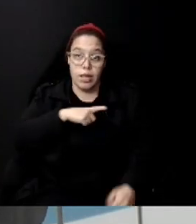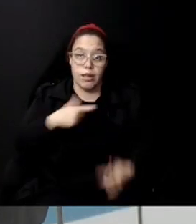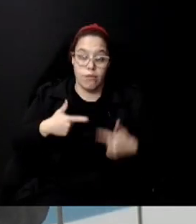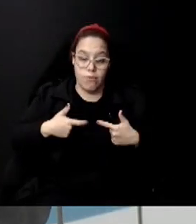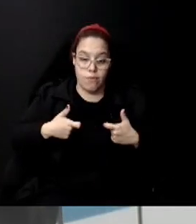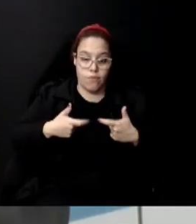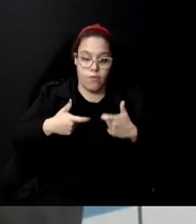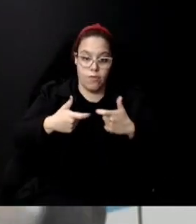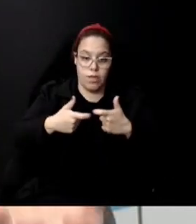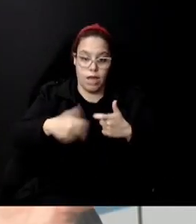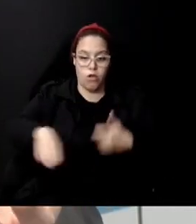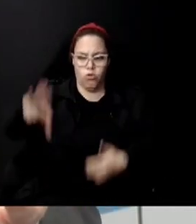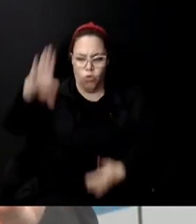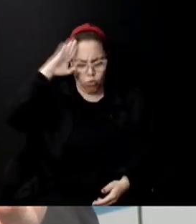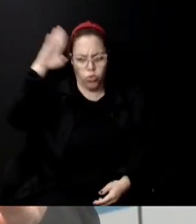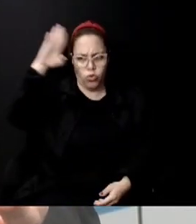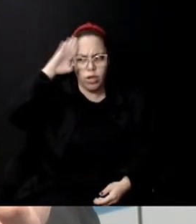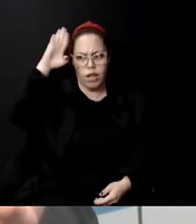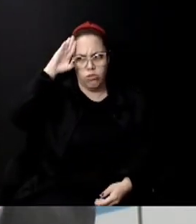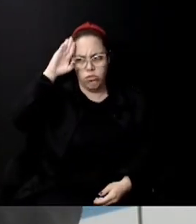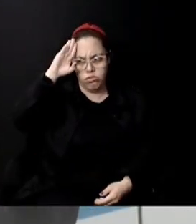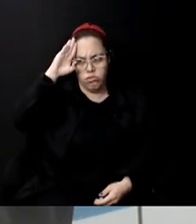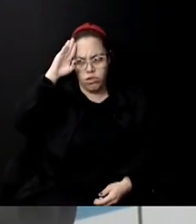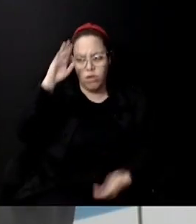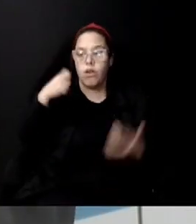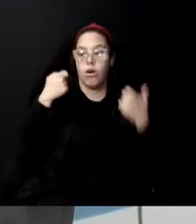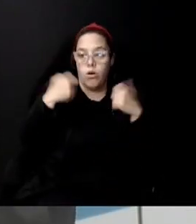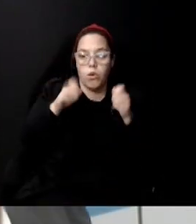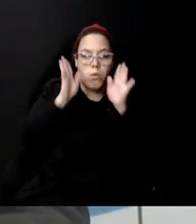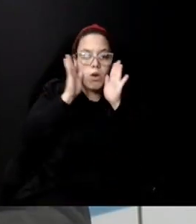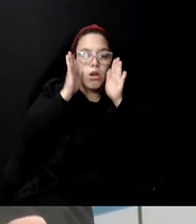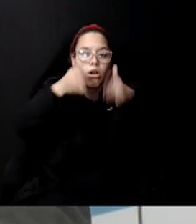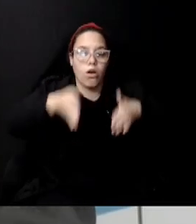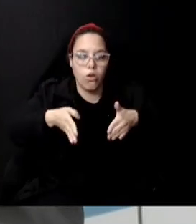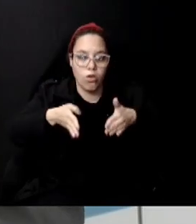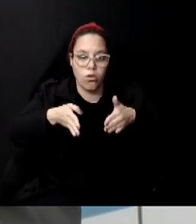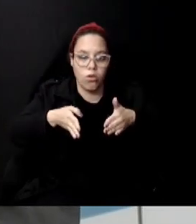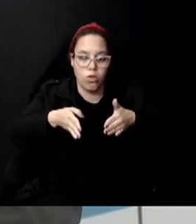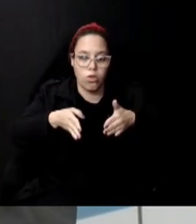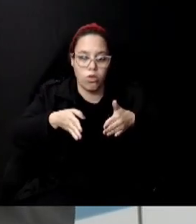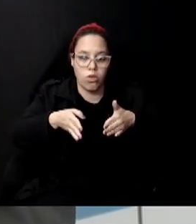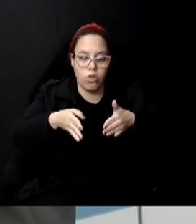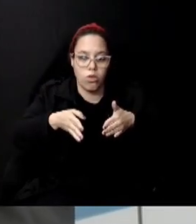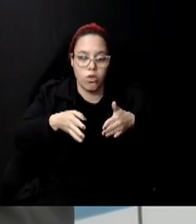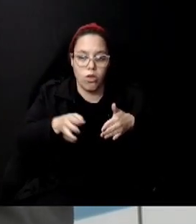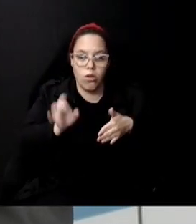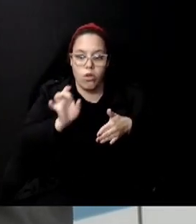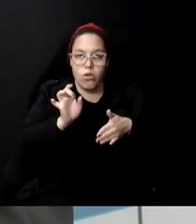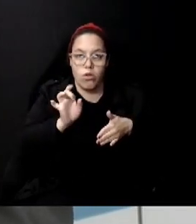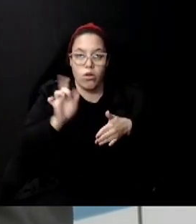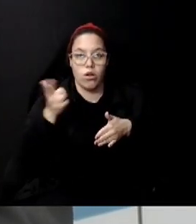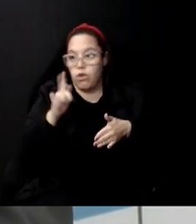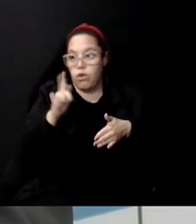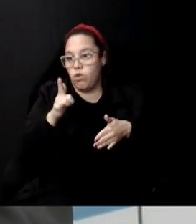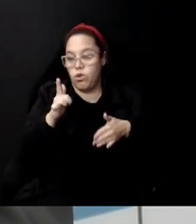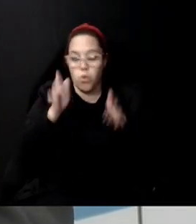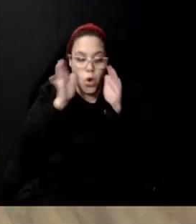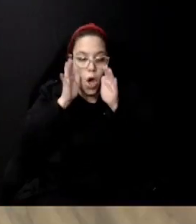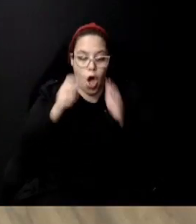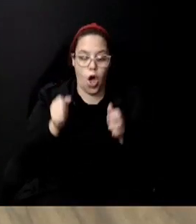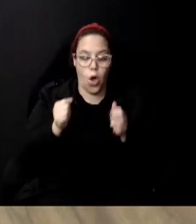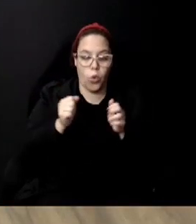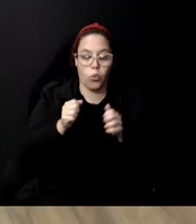combatentes. E aí você precisa se focar nos combatentes, não pode se focar nos não combatentes. Tá. E